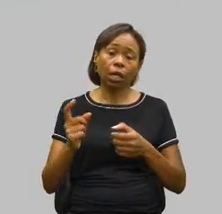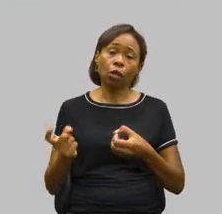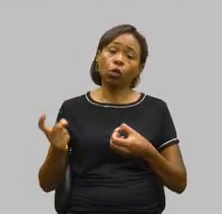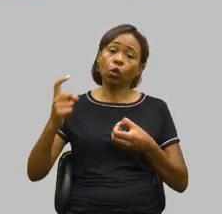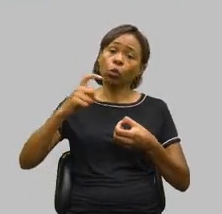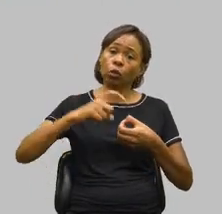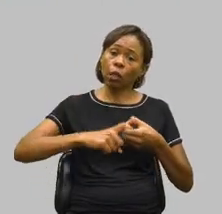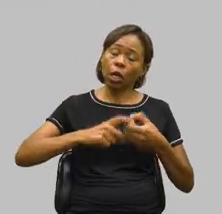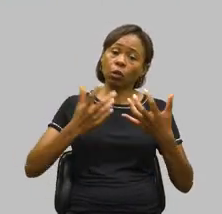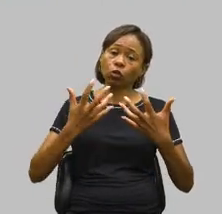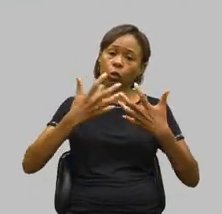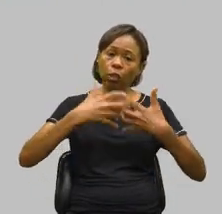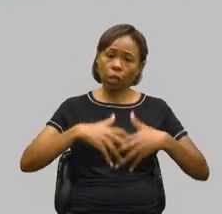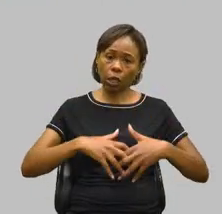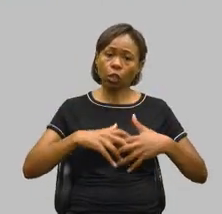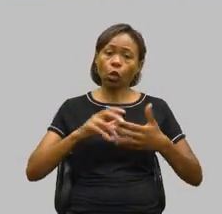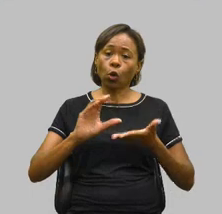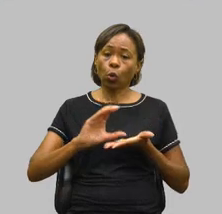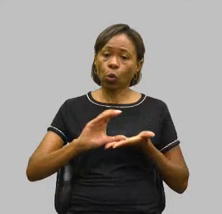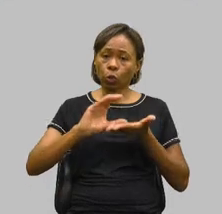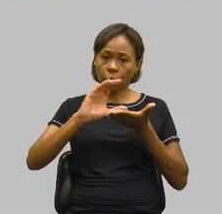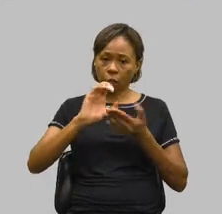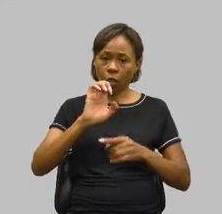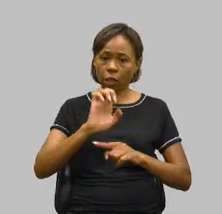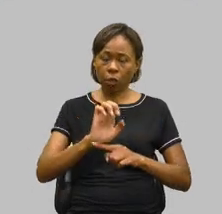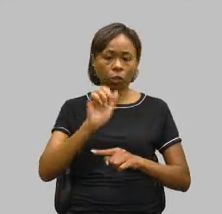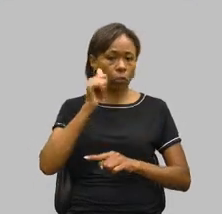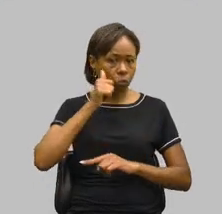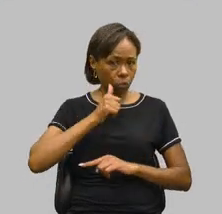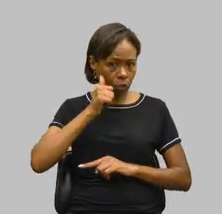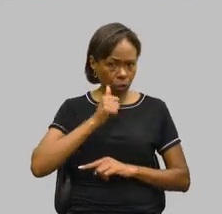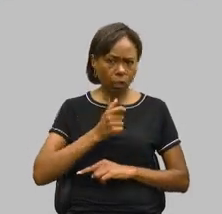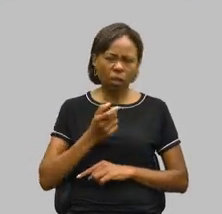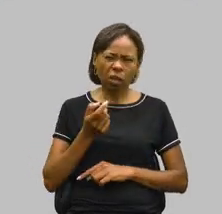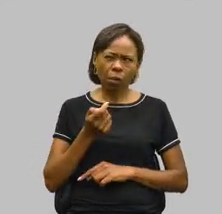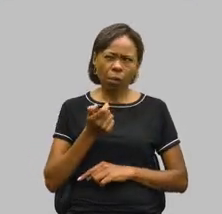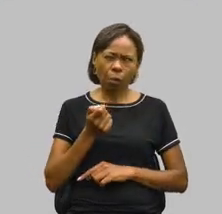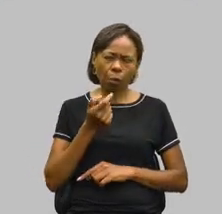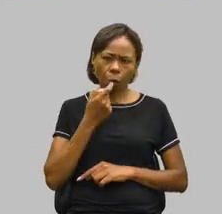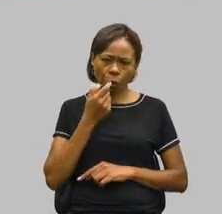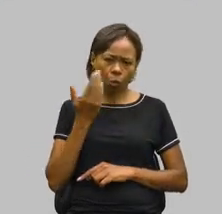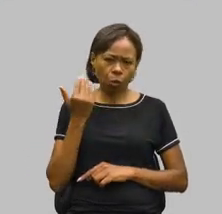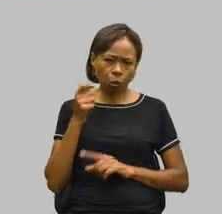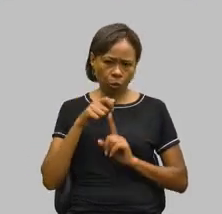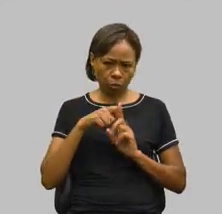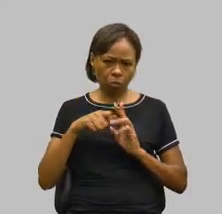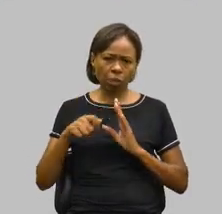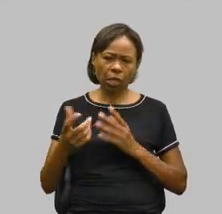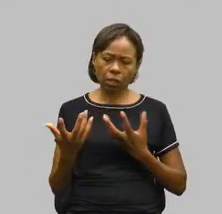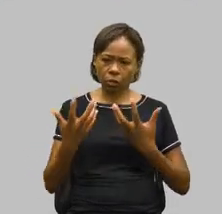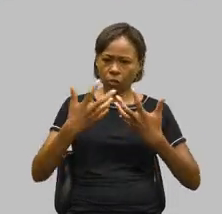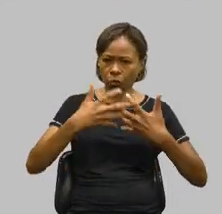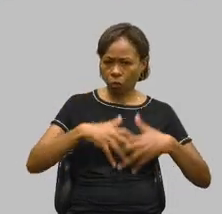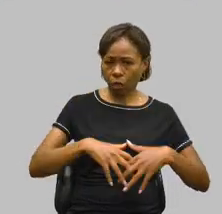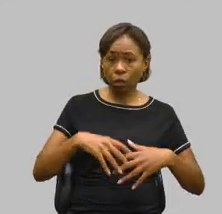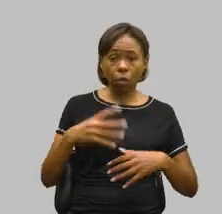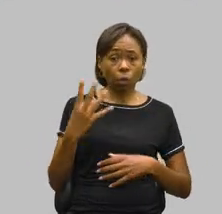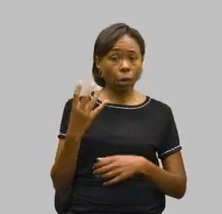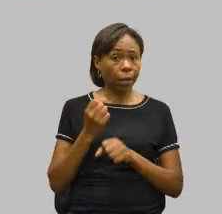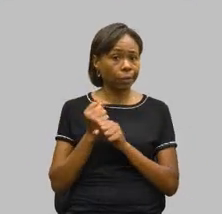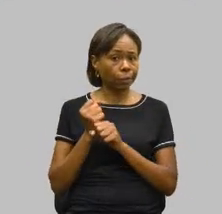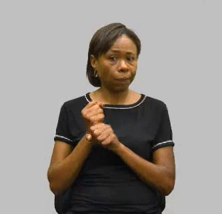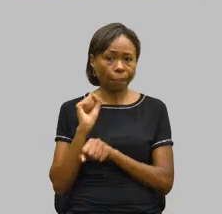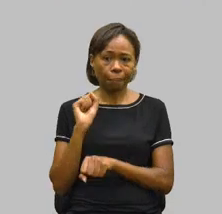Conselho Estadual das mulheres que inclusive tem aí poucos meses que ele foi restabelecido depois de 4 anos viu gente